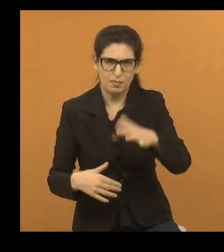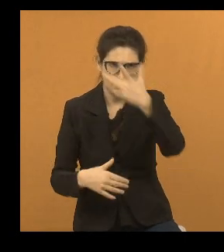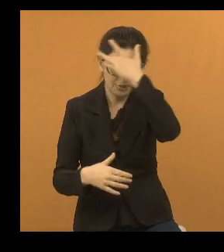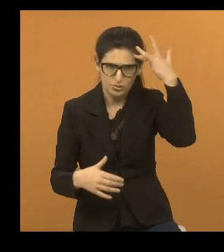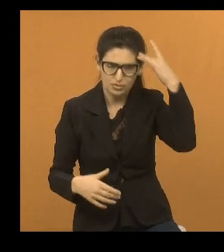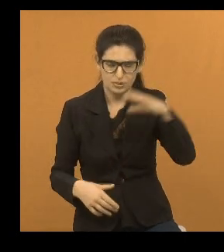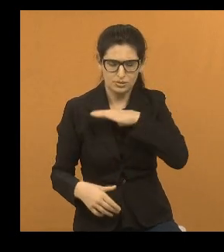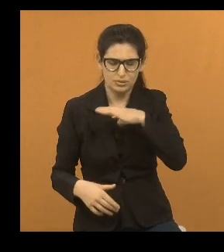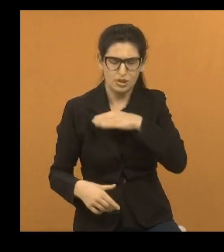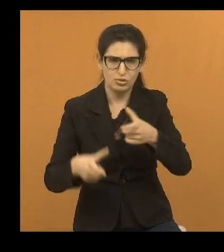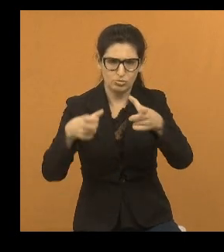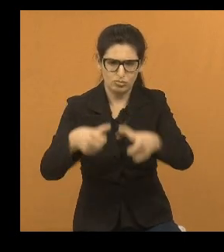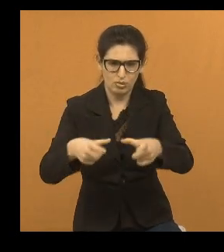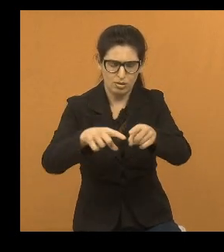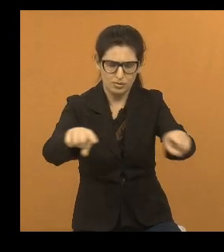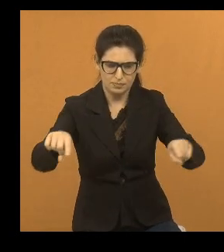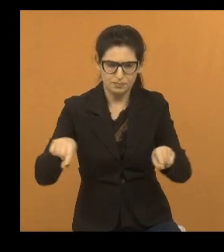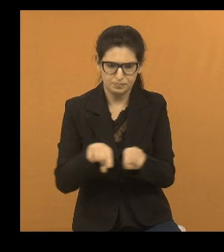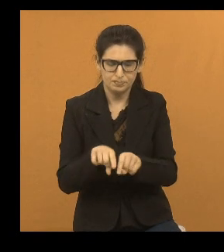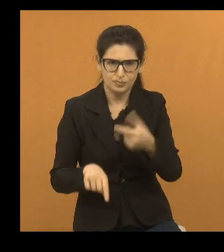locais. Próximo, por favor.